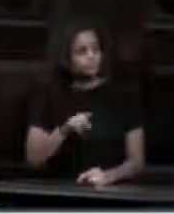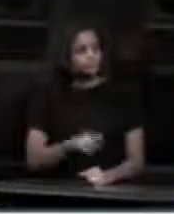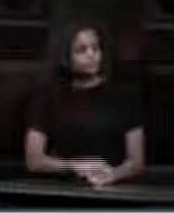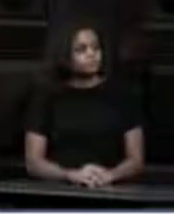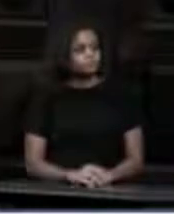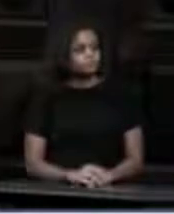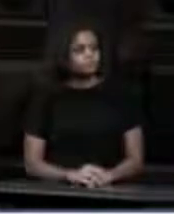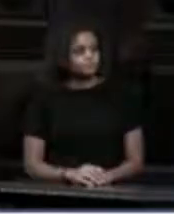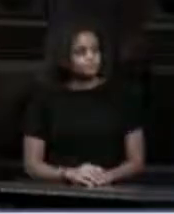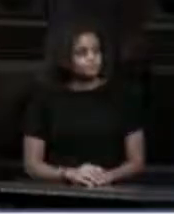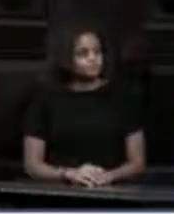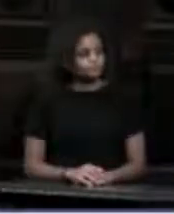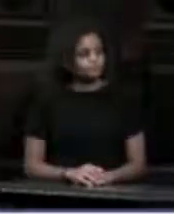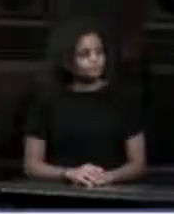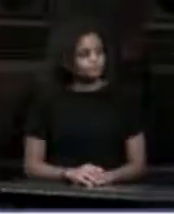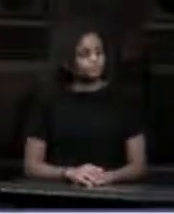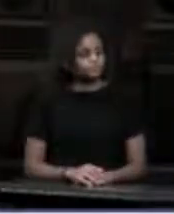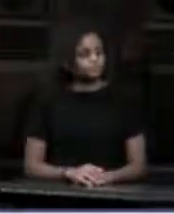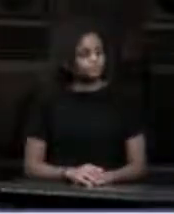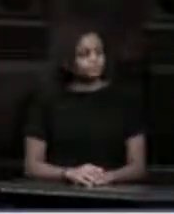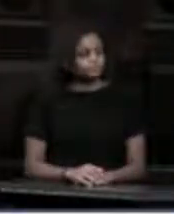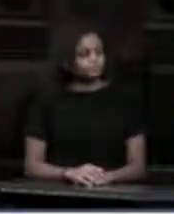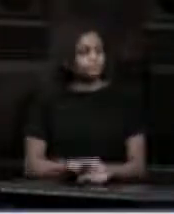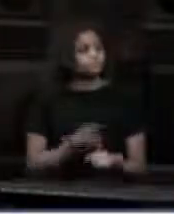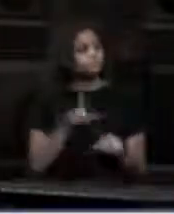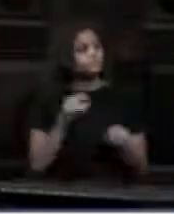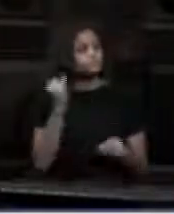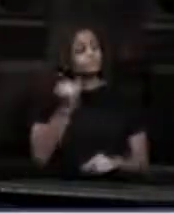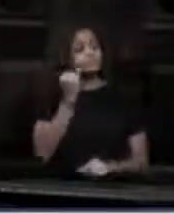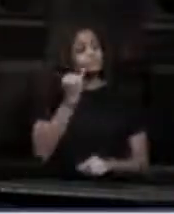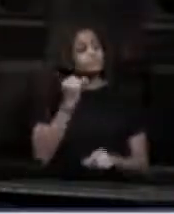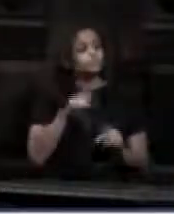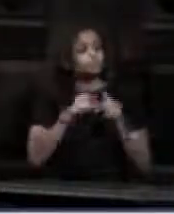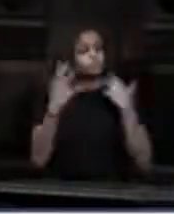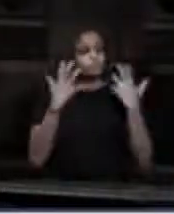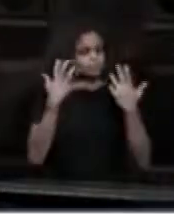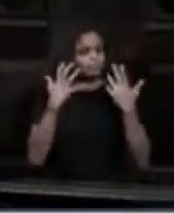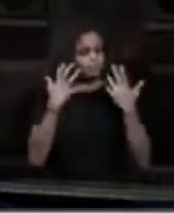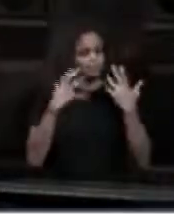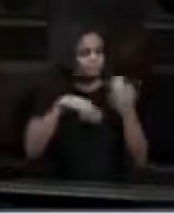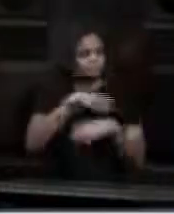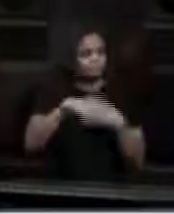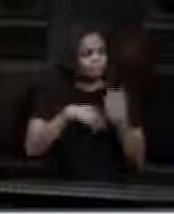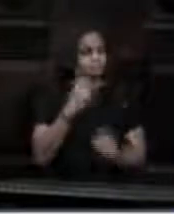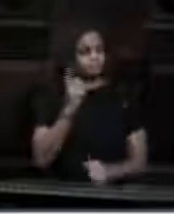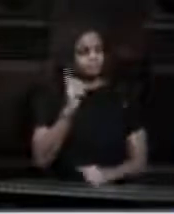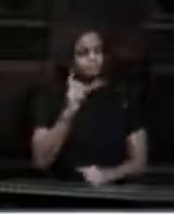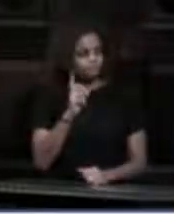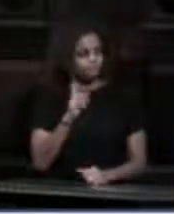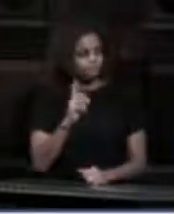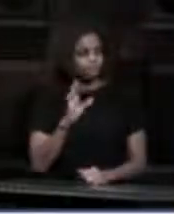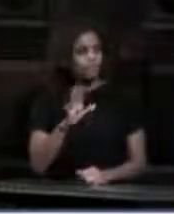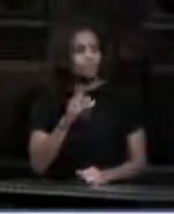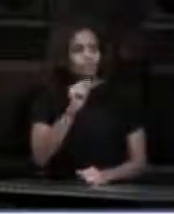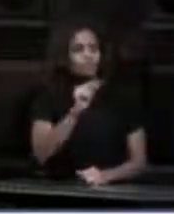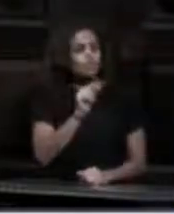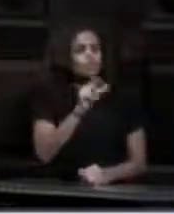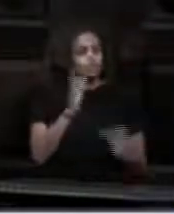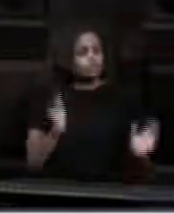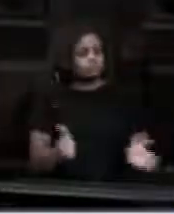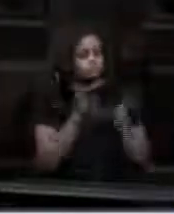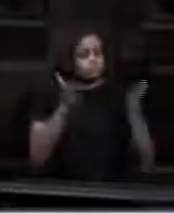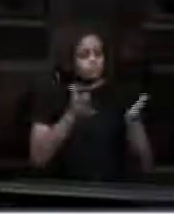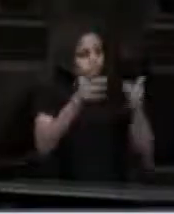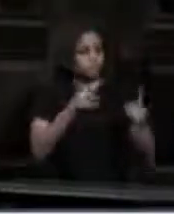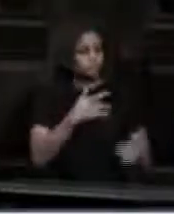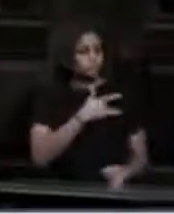públicos. Mas é importante a gente não confundir o que seja promoção da saúde dos